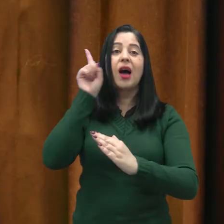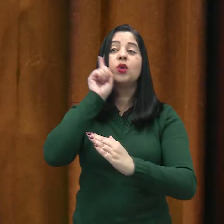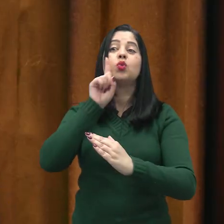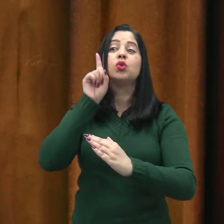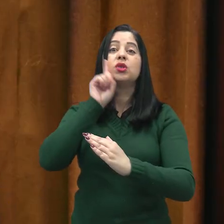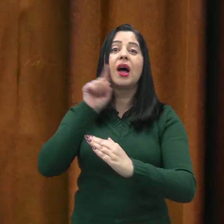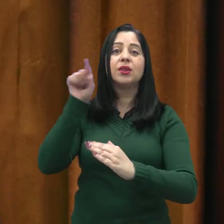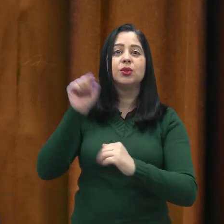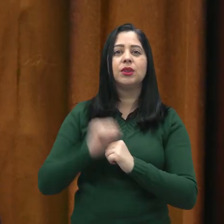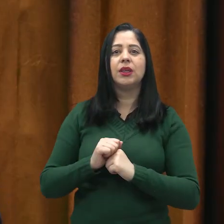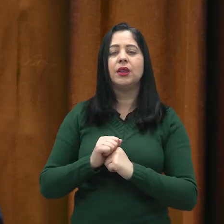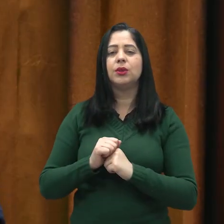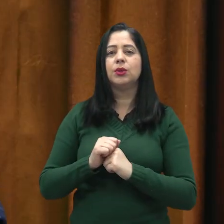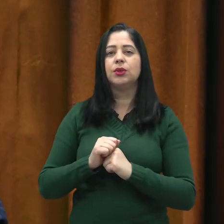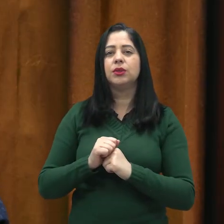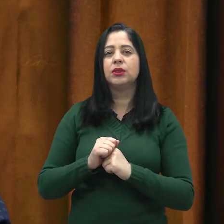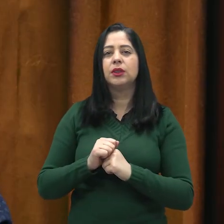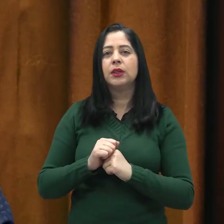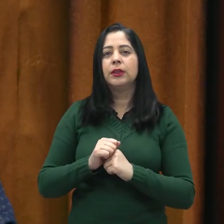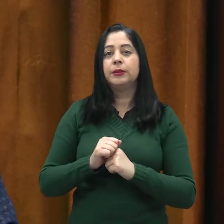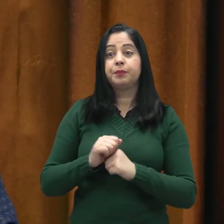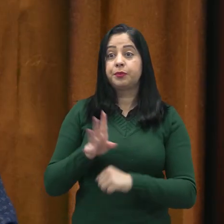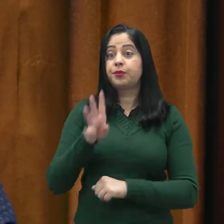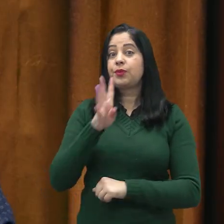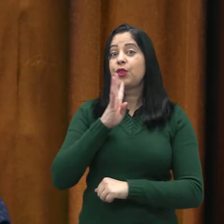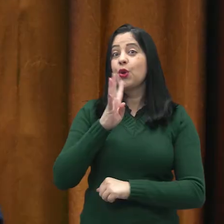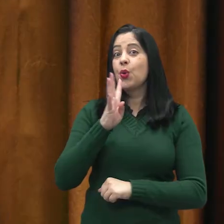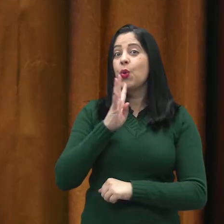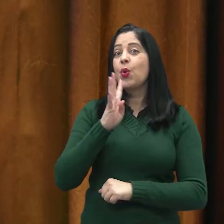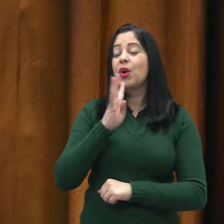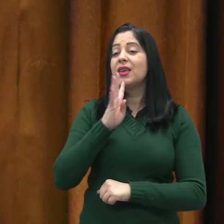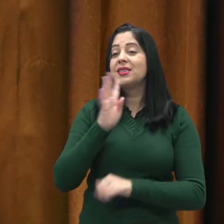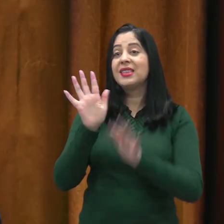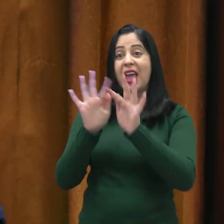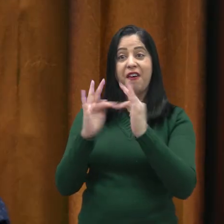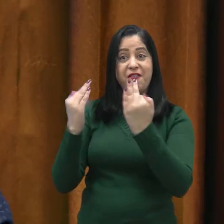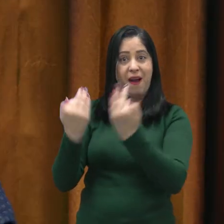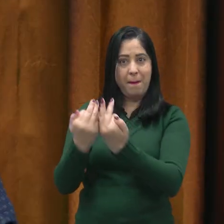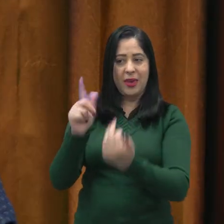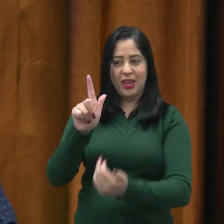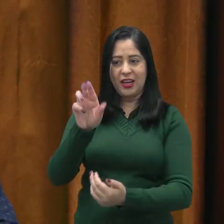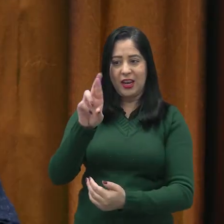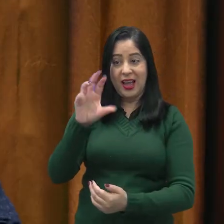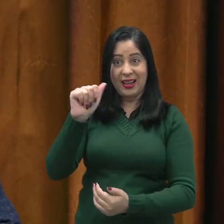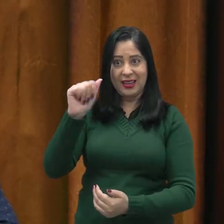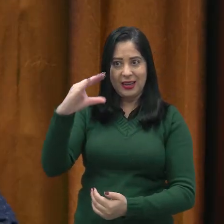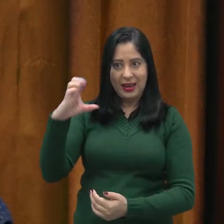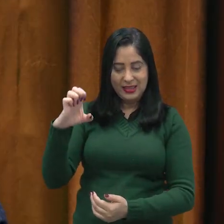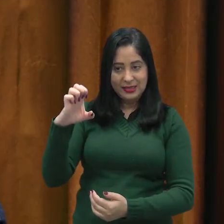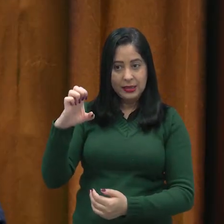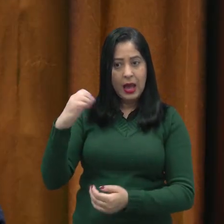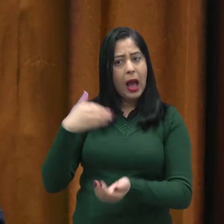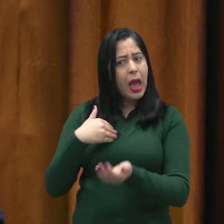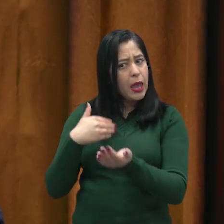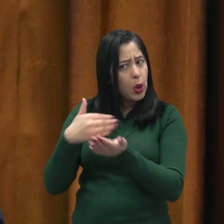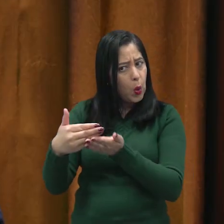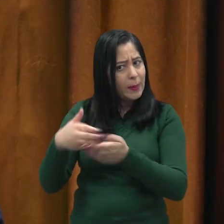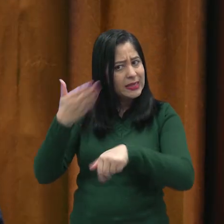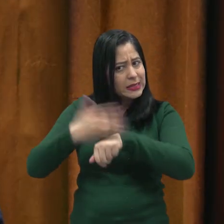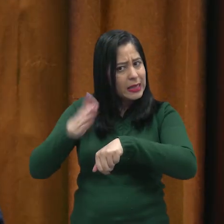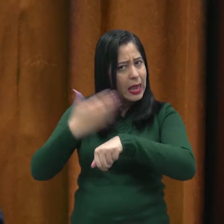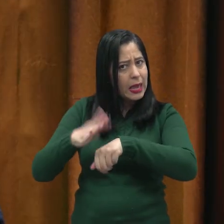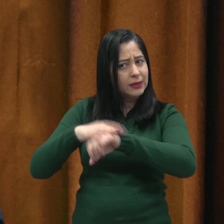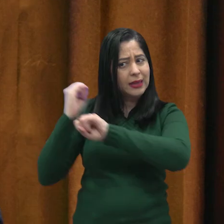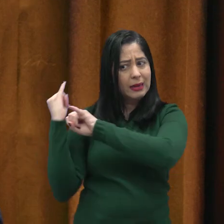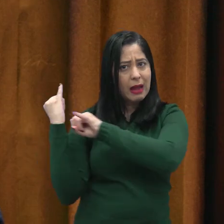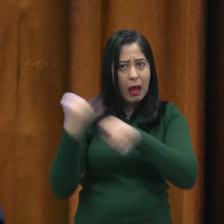lá, eu conheci a família Gracie, que é o Ralph Gracie, comecei a praticar o jiu-jitsu, e